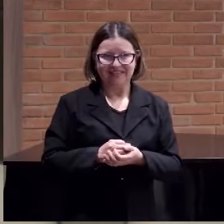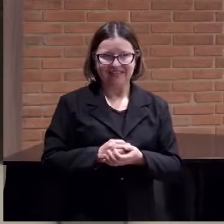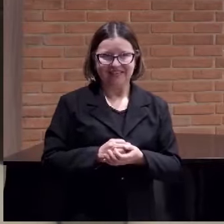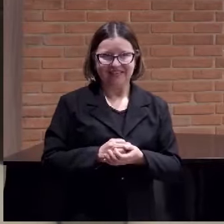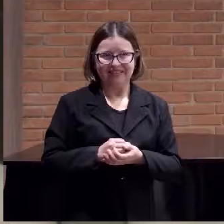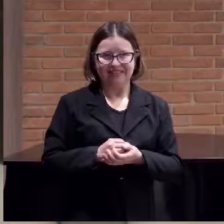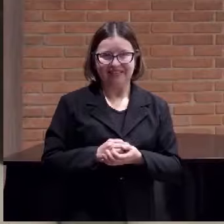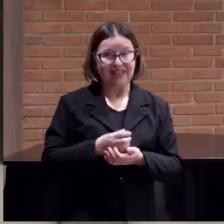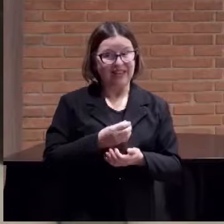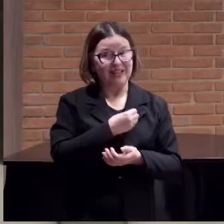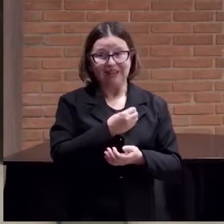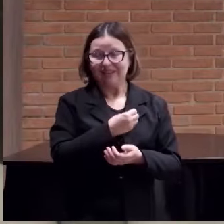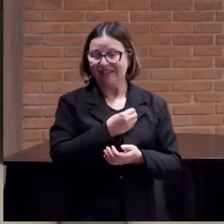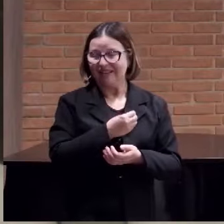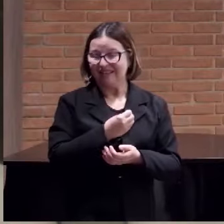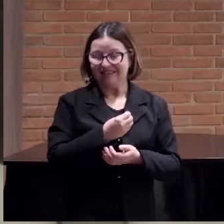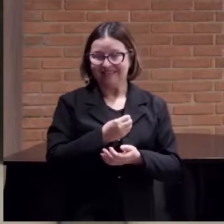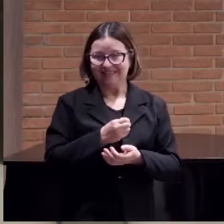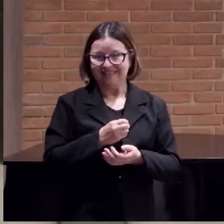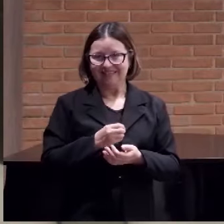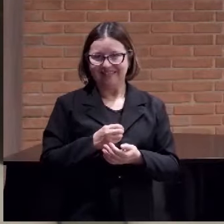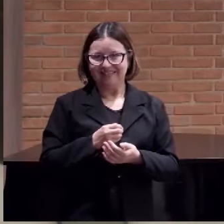Não vive mais